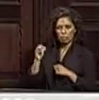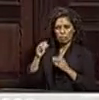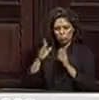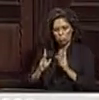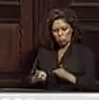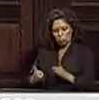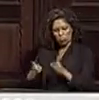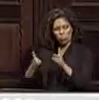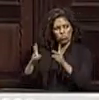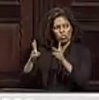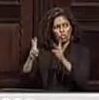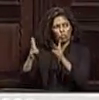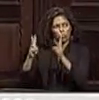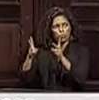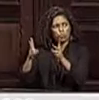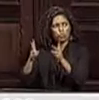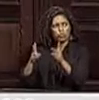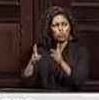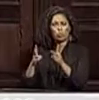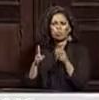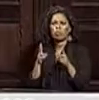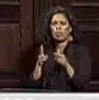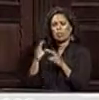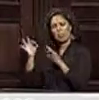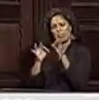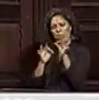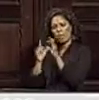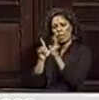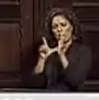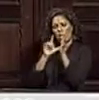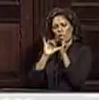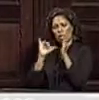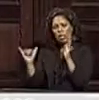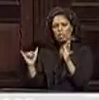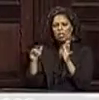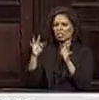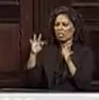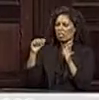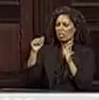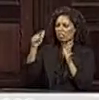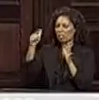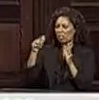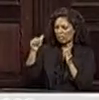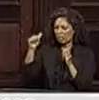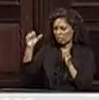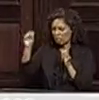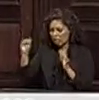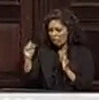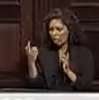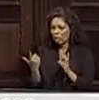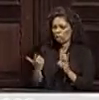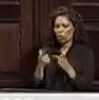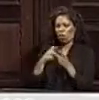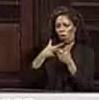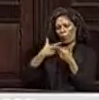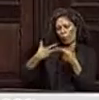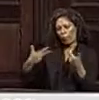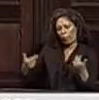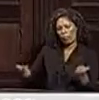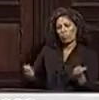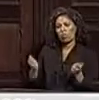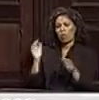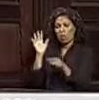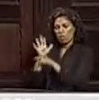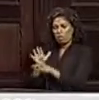formas de tributação, taxação, contrapartidas para a exploração do petróleo. E não